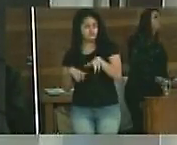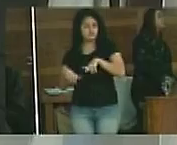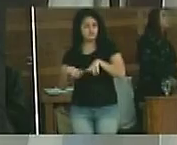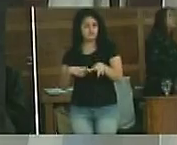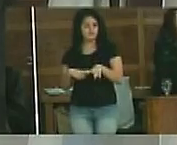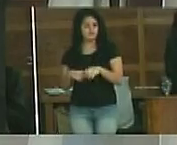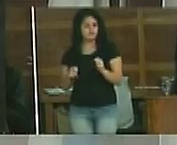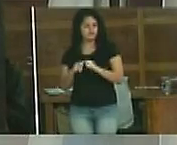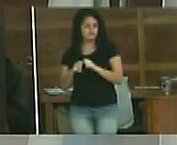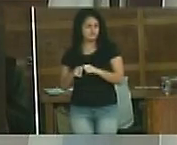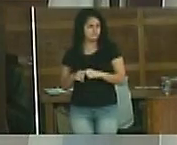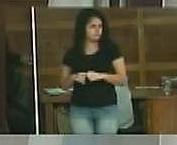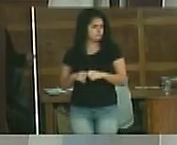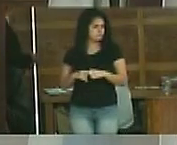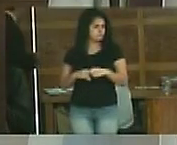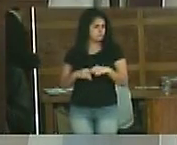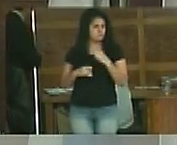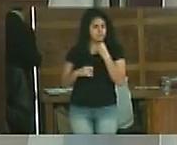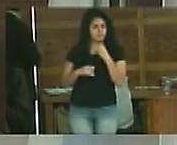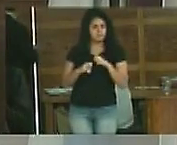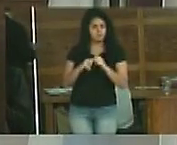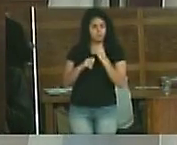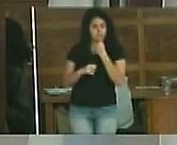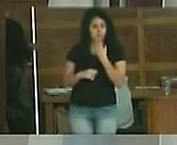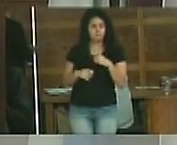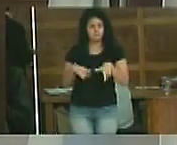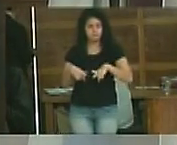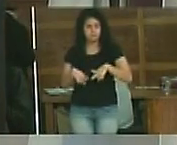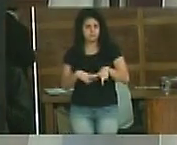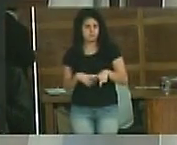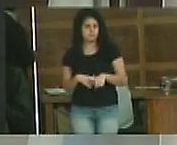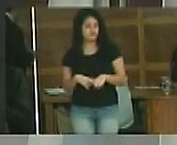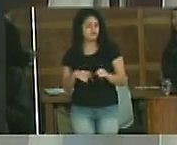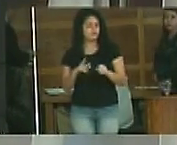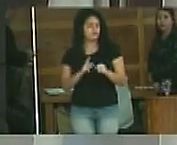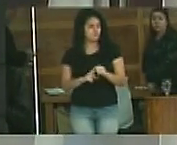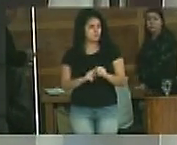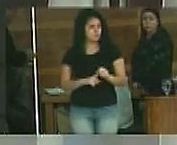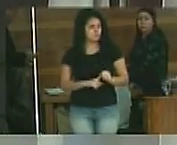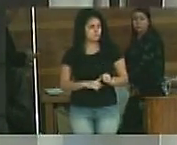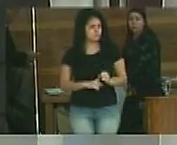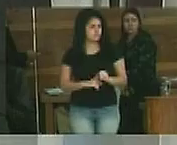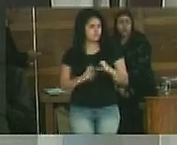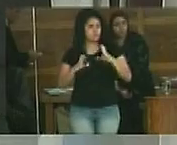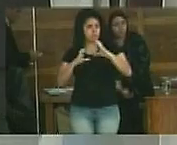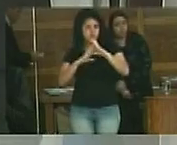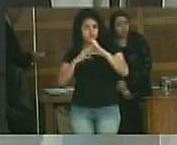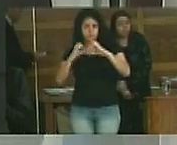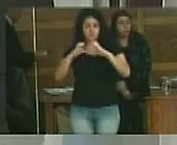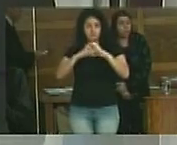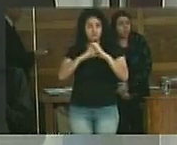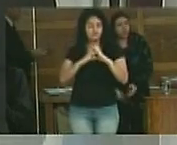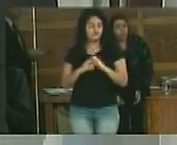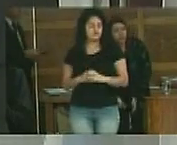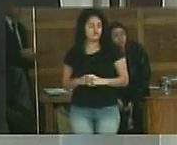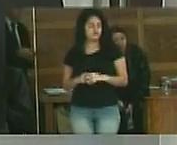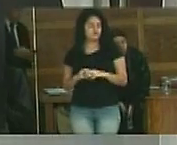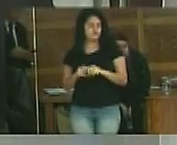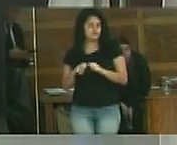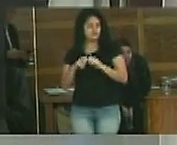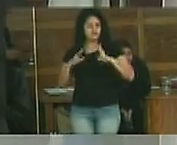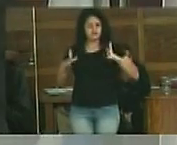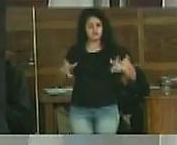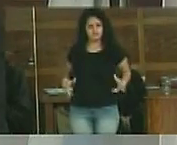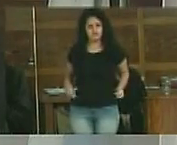se desdobrado ali para poder fazer um bom trabalho pela comunidade do Camorim Grande, Camorim Pequeno, né? Tentando fazer a limpeza